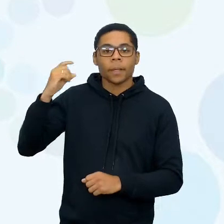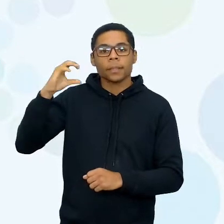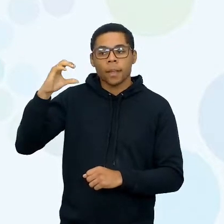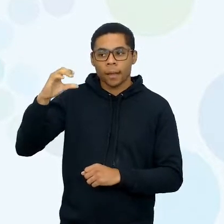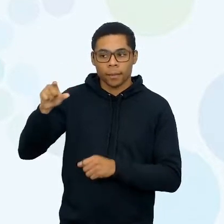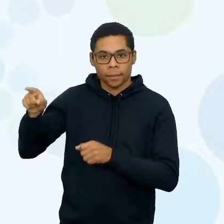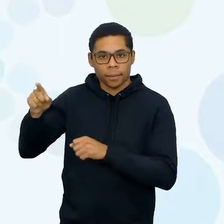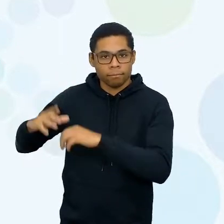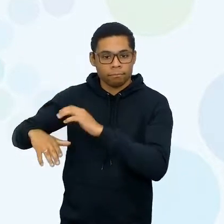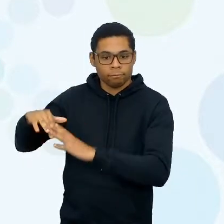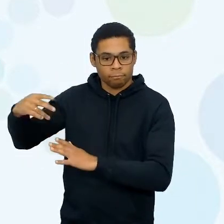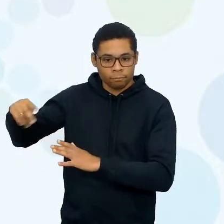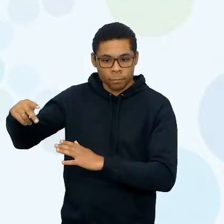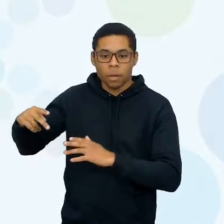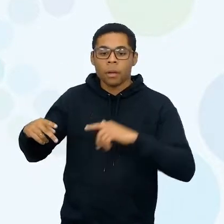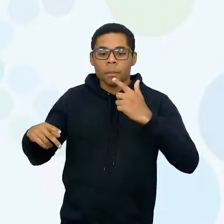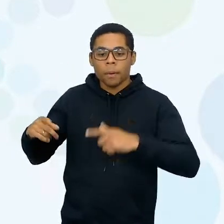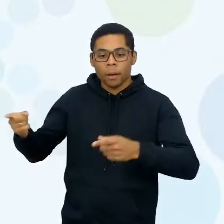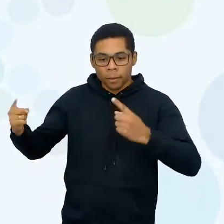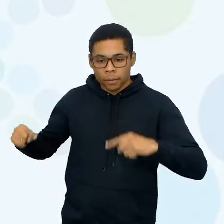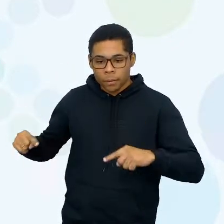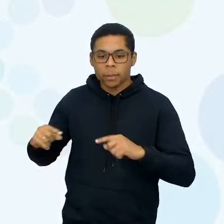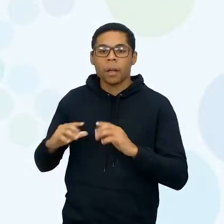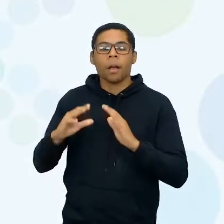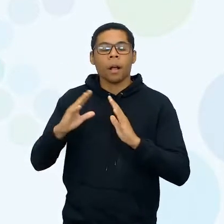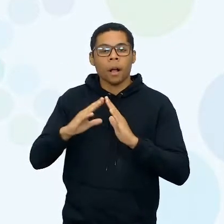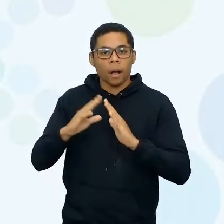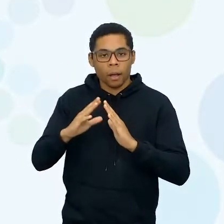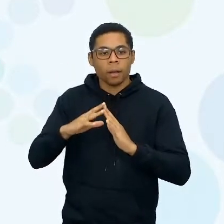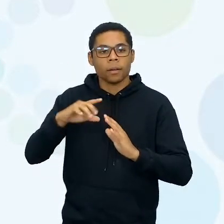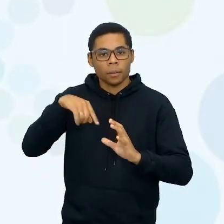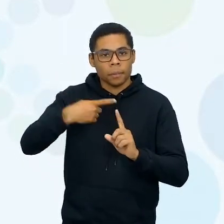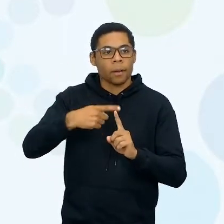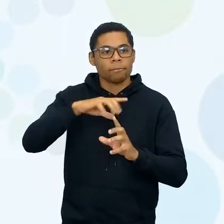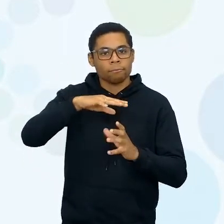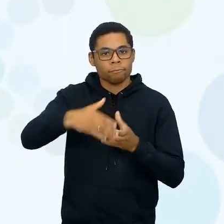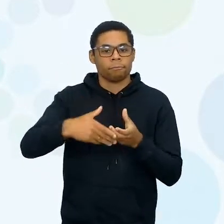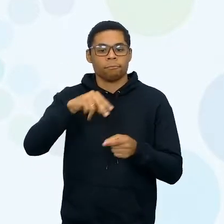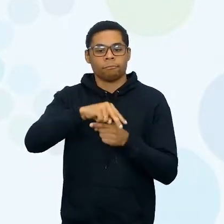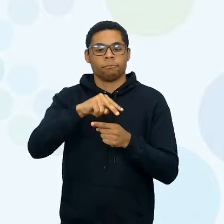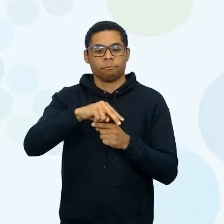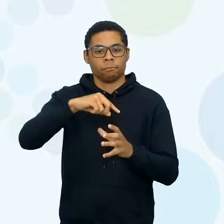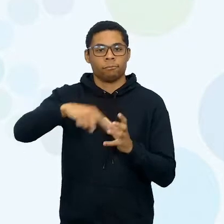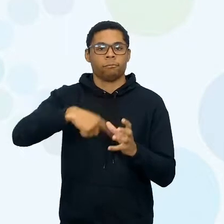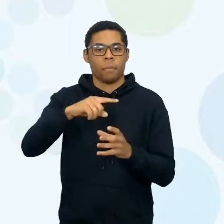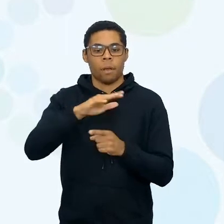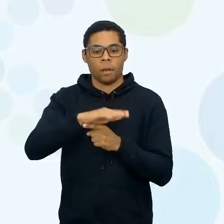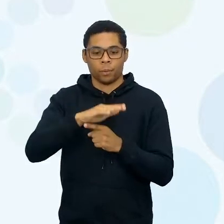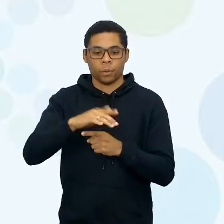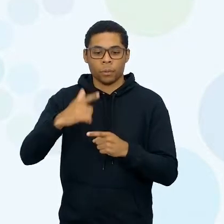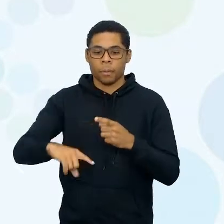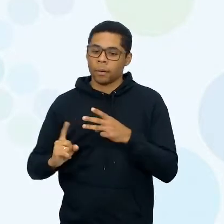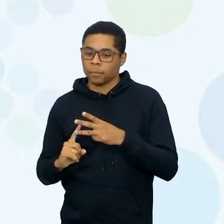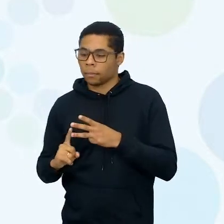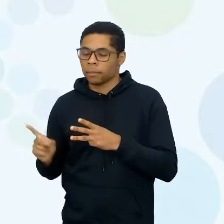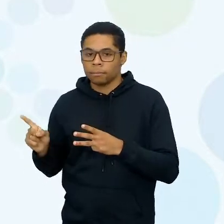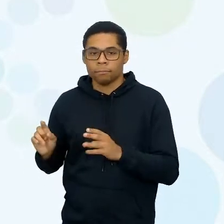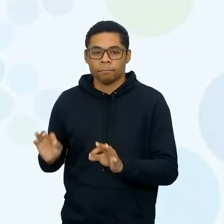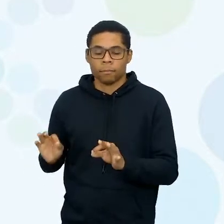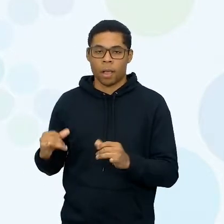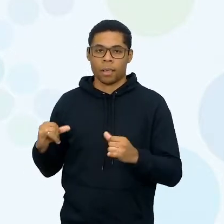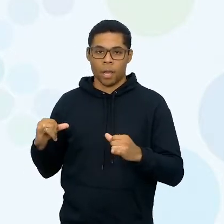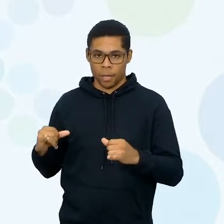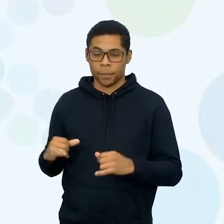já conhece, projeto Casa Sustentável e aqui o componente com o professor Magno, eficiência energética. Agora